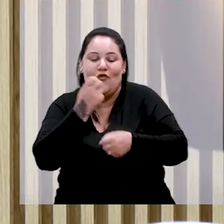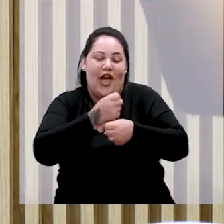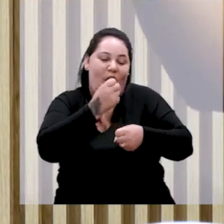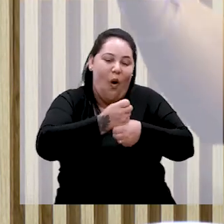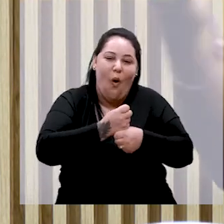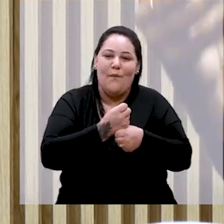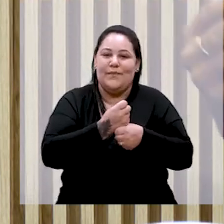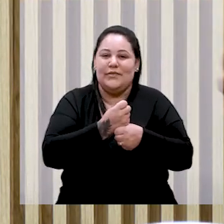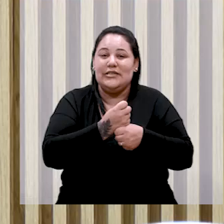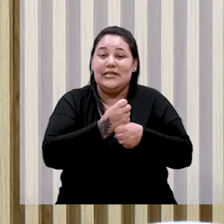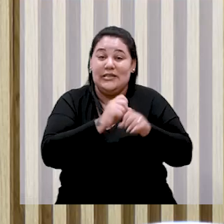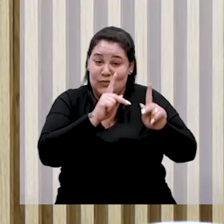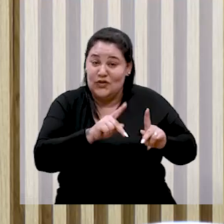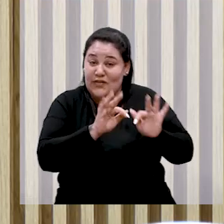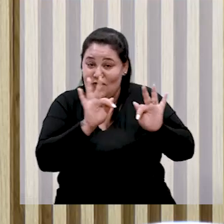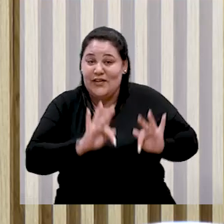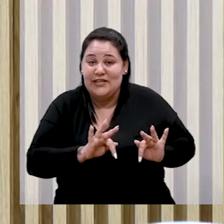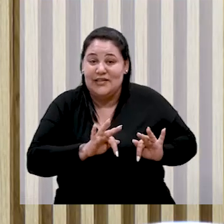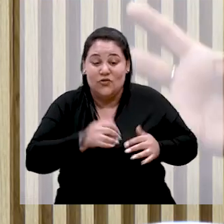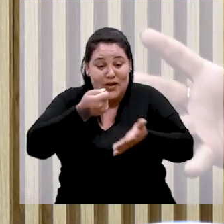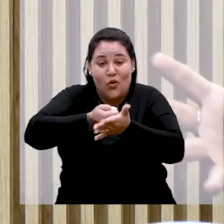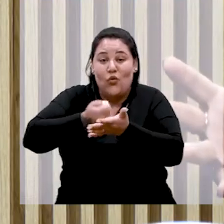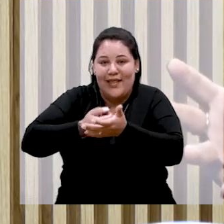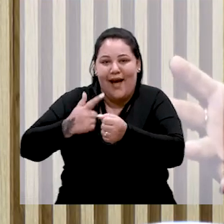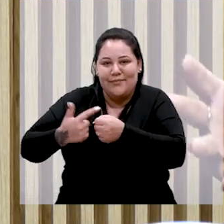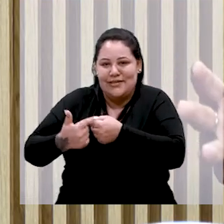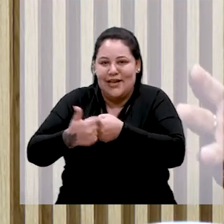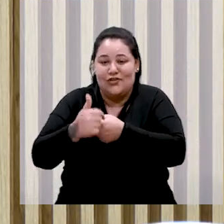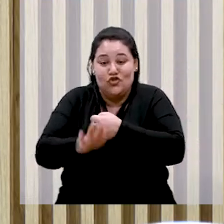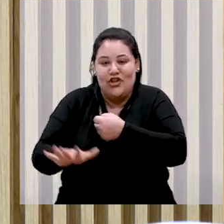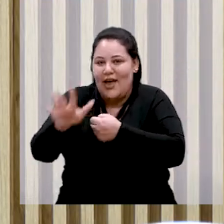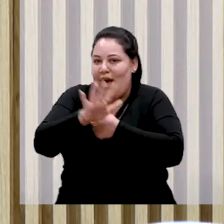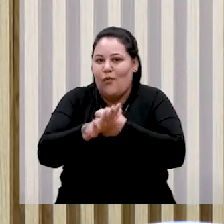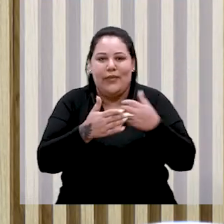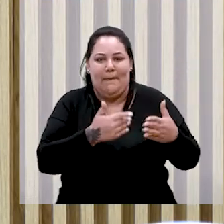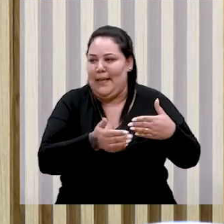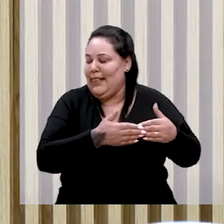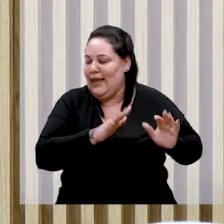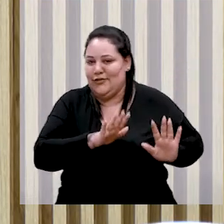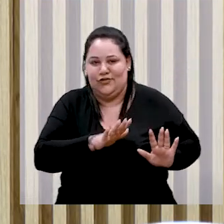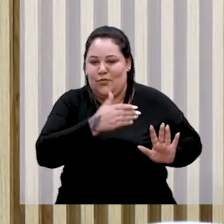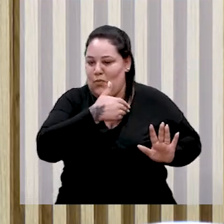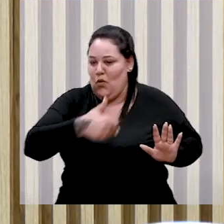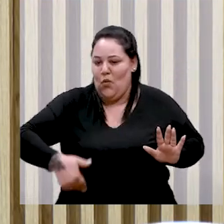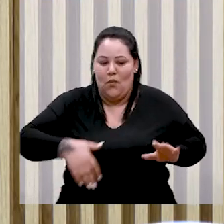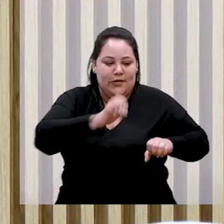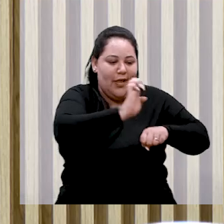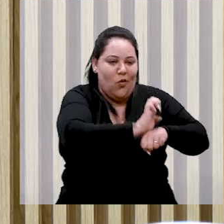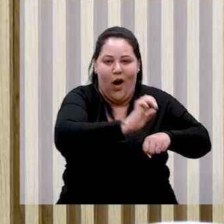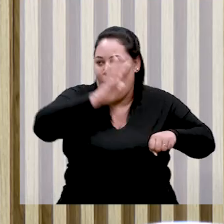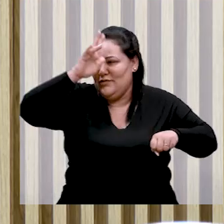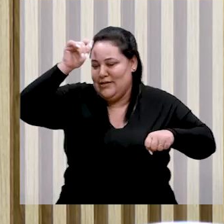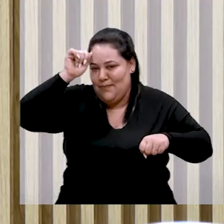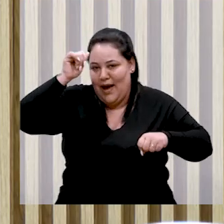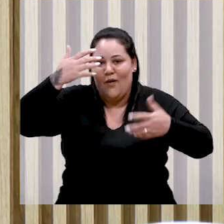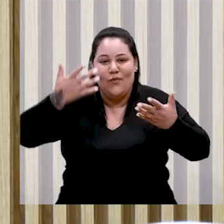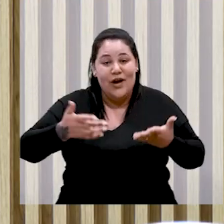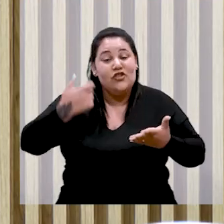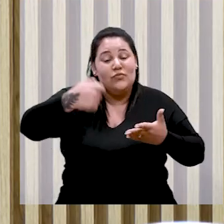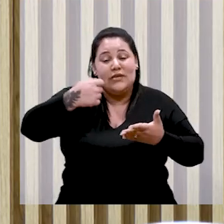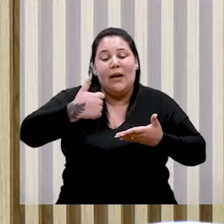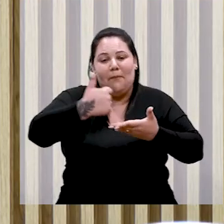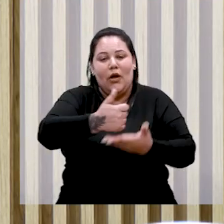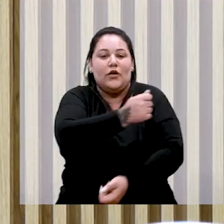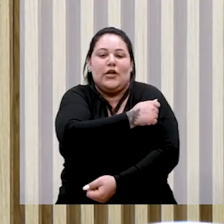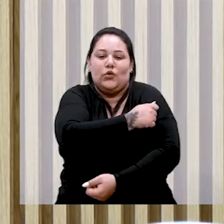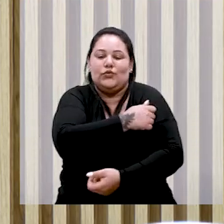foi. Que bom que... E é isso, a gente precisa lutar pela cidade, né? Independentemente da rede pública estadual ou municipal,